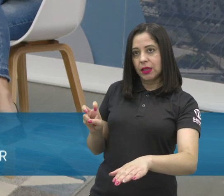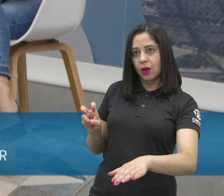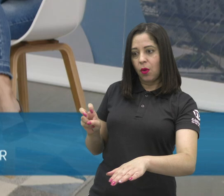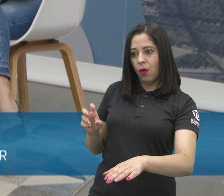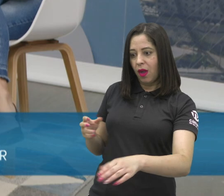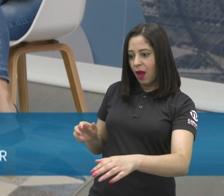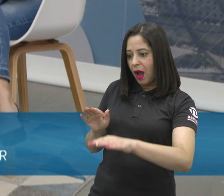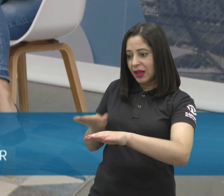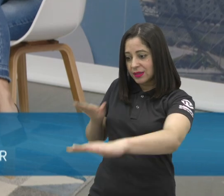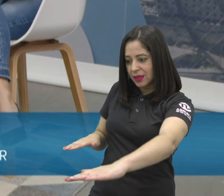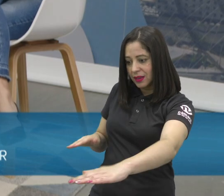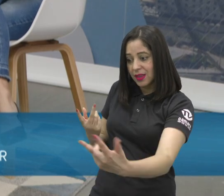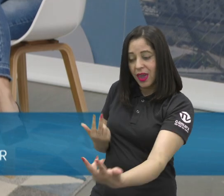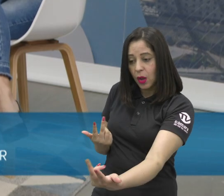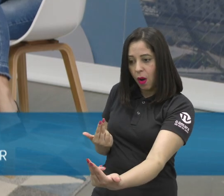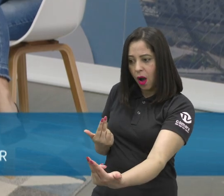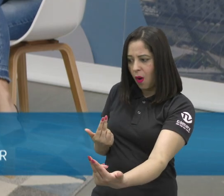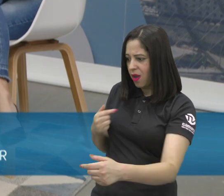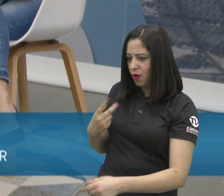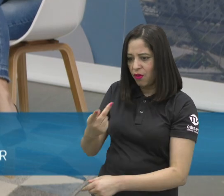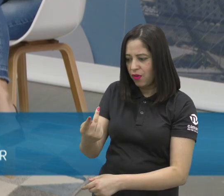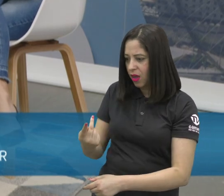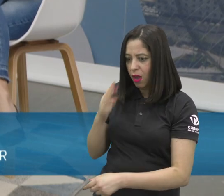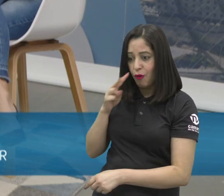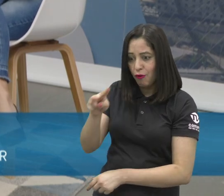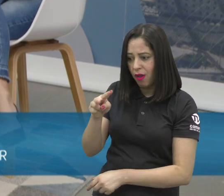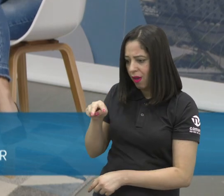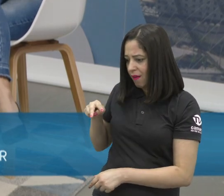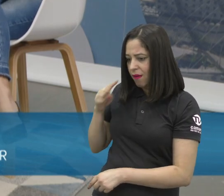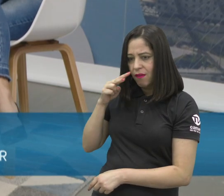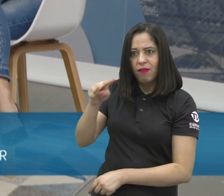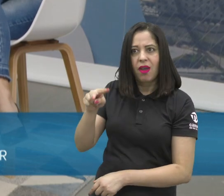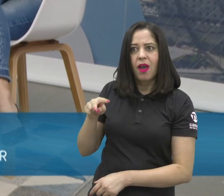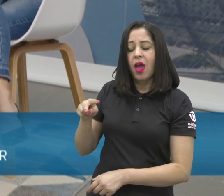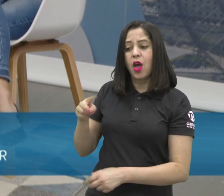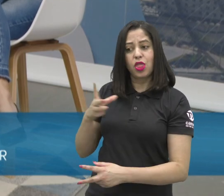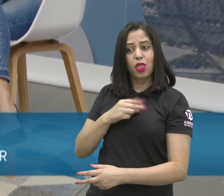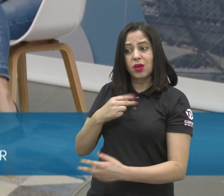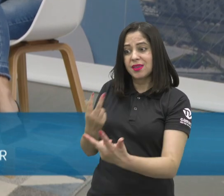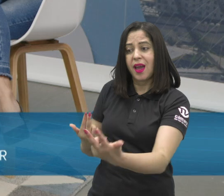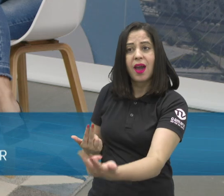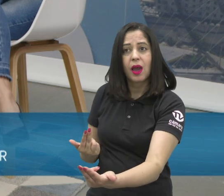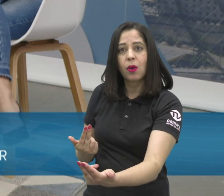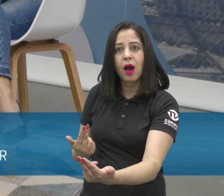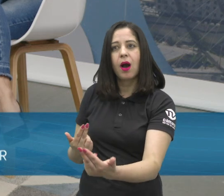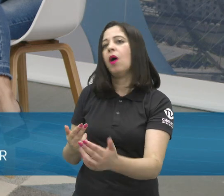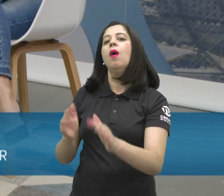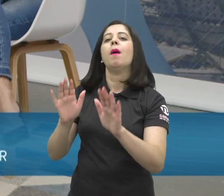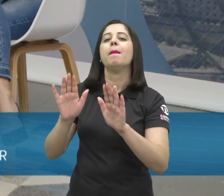meu filho, ou é mais novo que o meu filho. Então, eu consigo ter essa aproximação primeira. Mas aí, quando eu me debruço